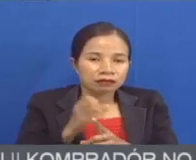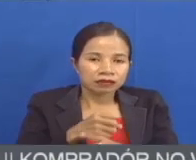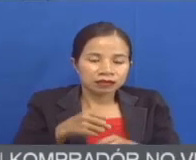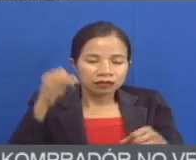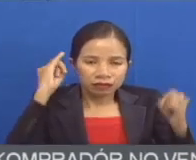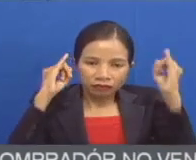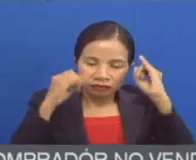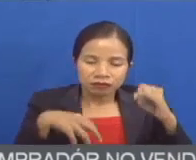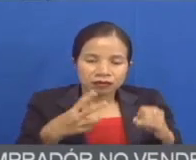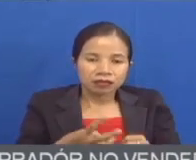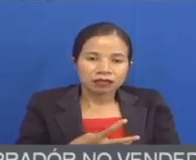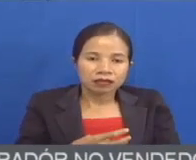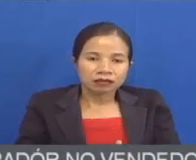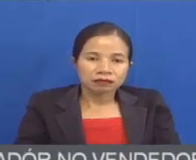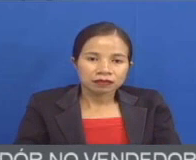da Roma, a